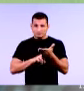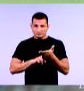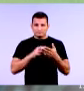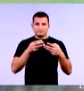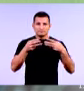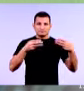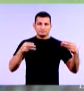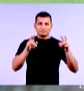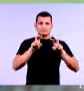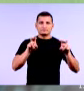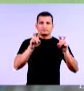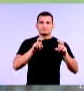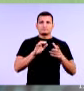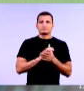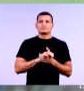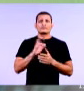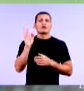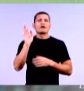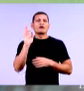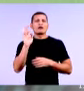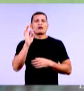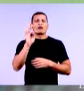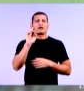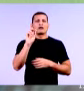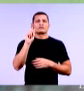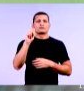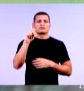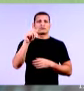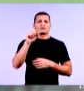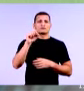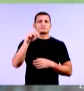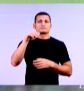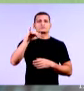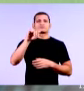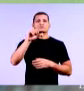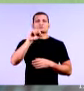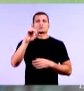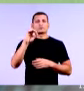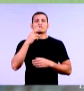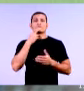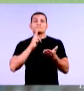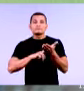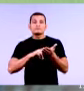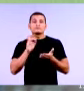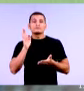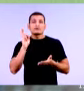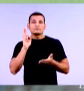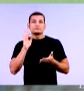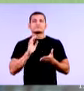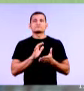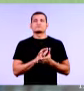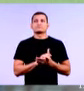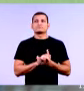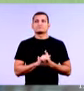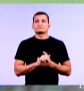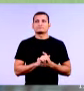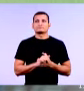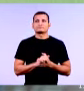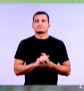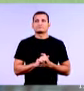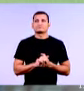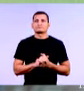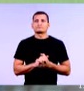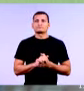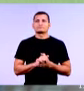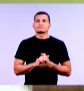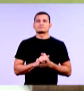rede de computadores. Então, quem é o transmissor da rede postal? Falaram, pessoal, alguma coisa? Olha, eu